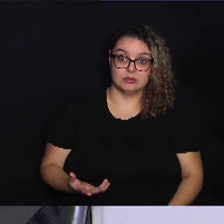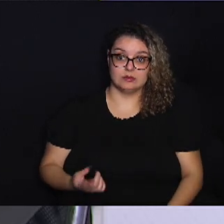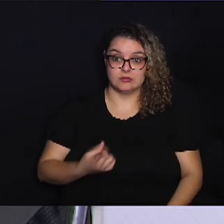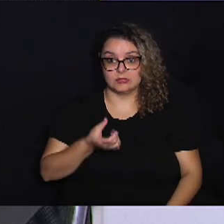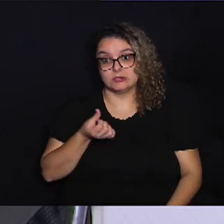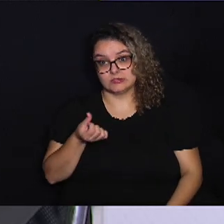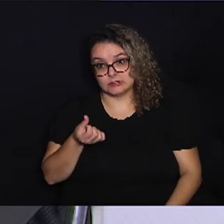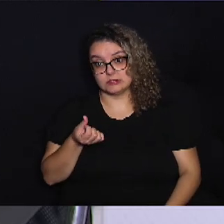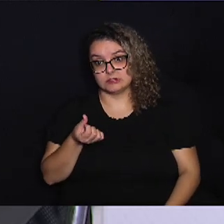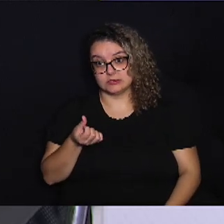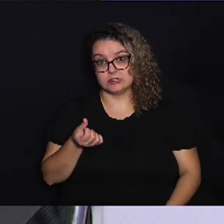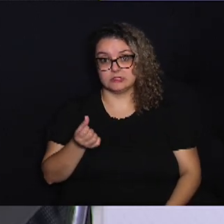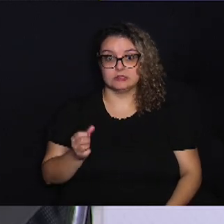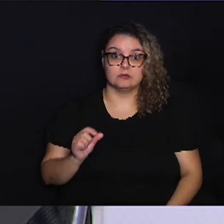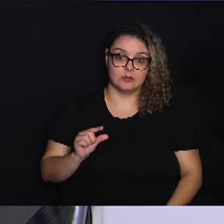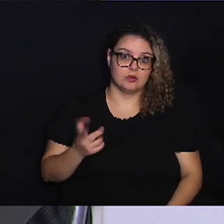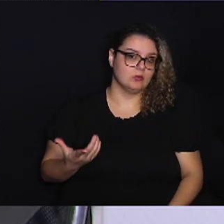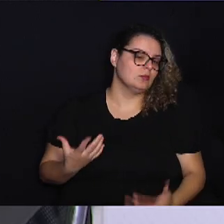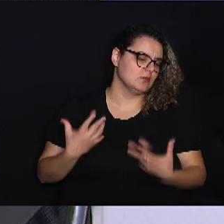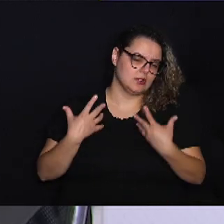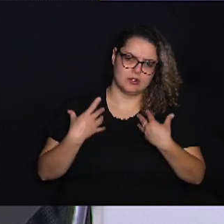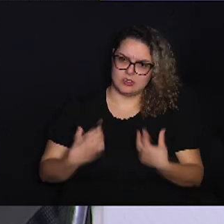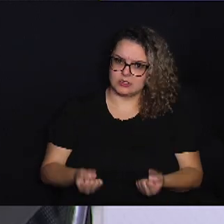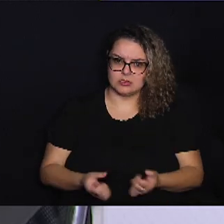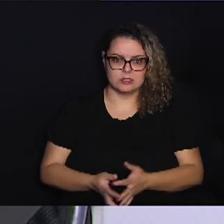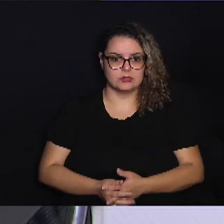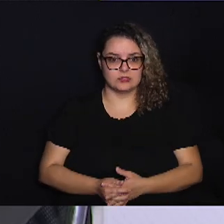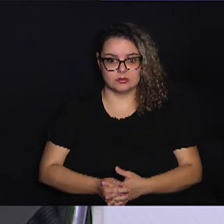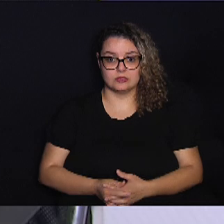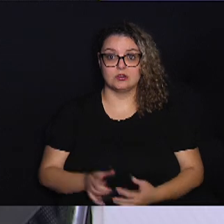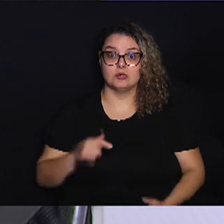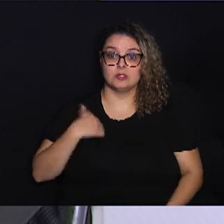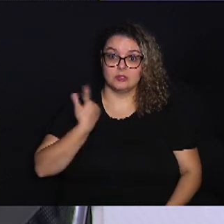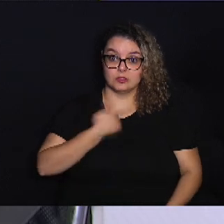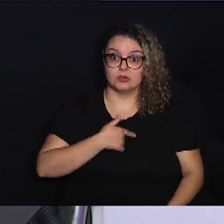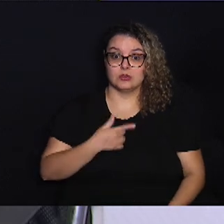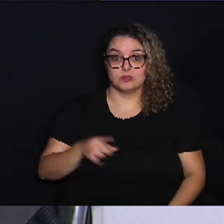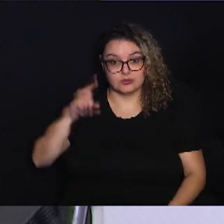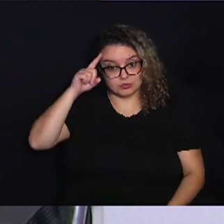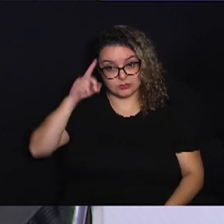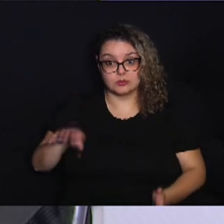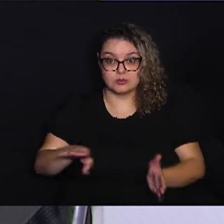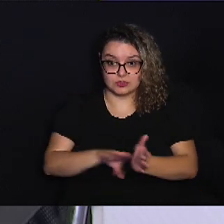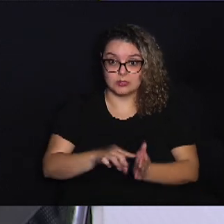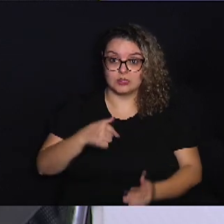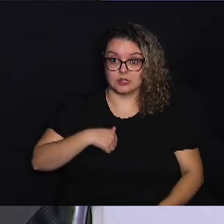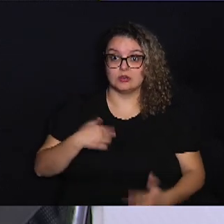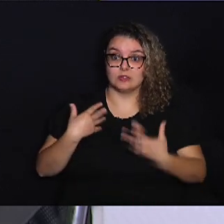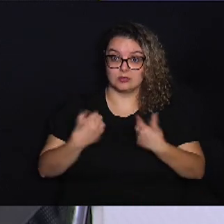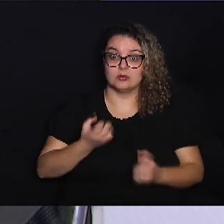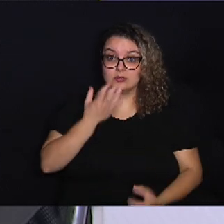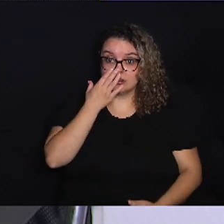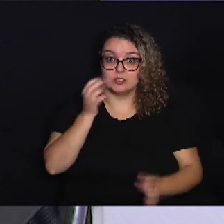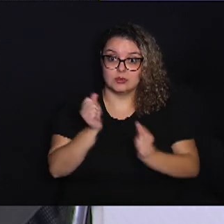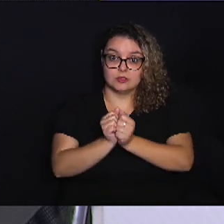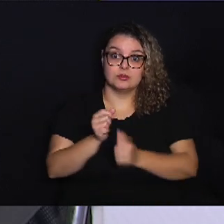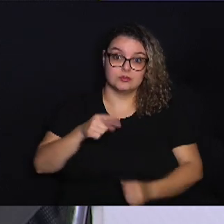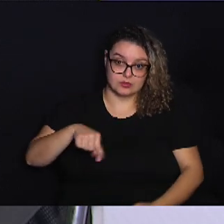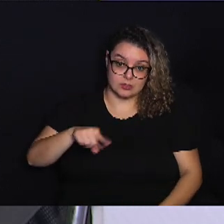16. Mas ele foi super receptivo. No dia que eles chegaram, eu estava aqui para receber os cães junto com ele.